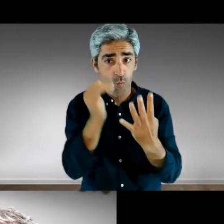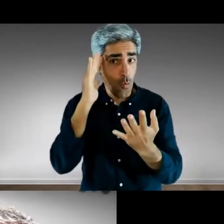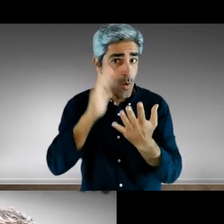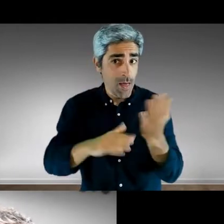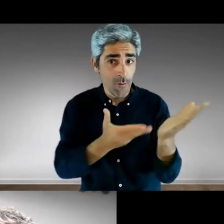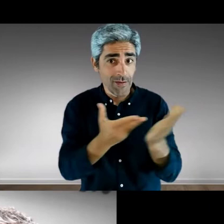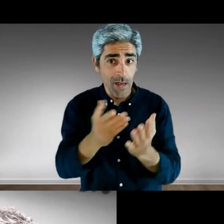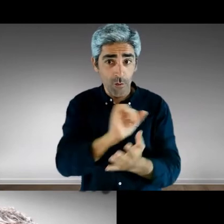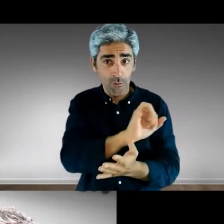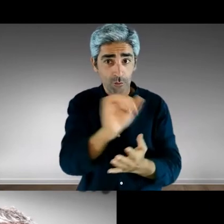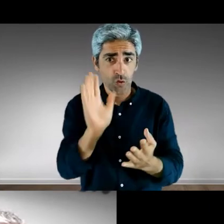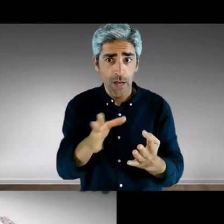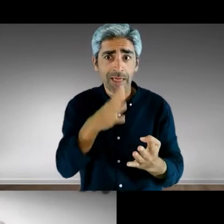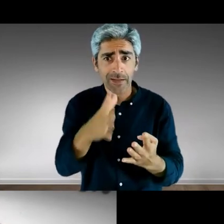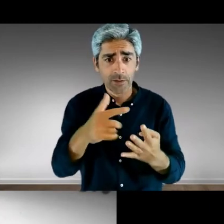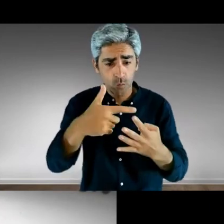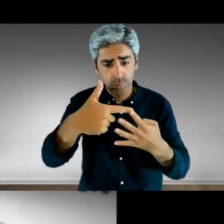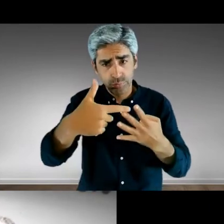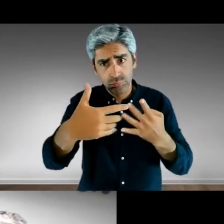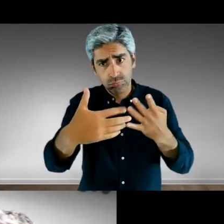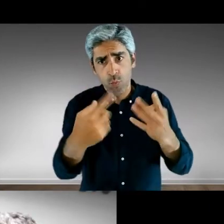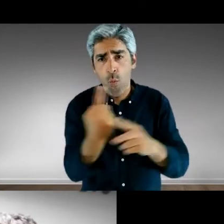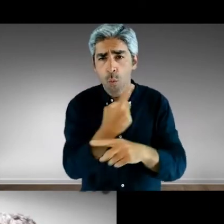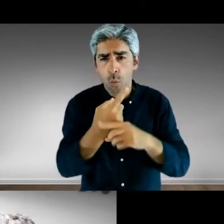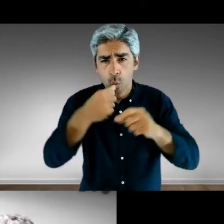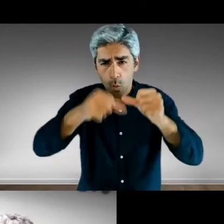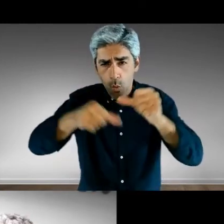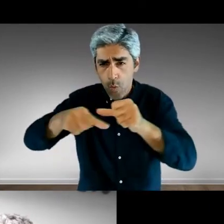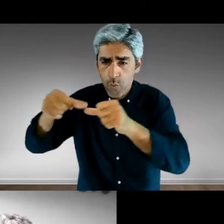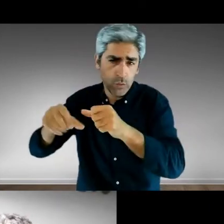convidados já disseram bastantes coisas e todas muito pertinentes.